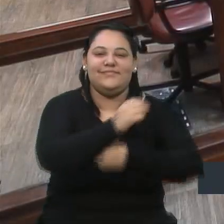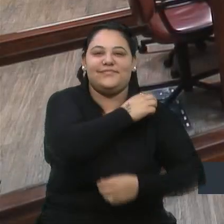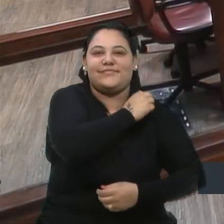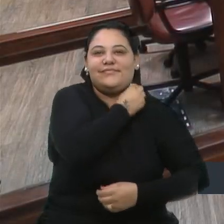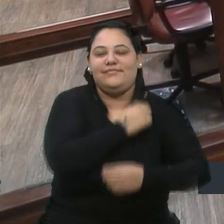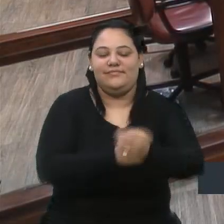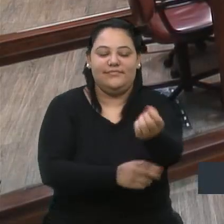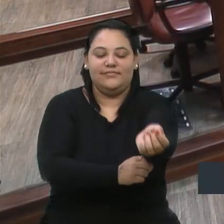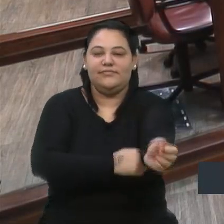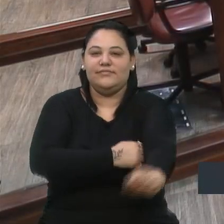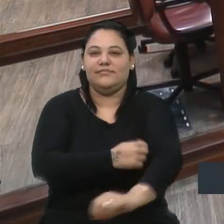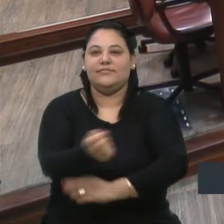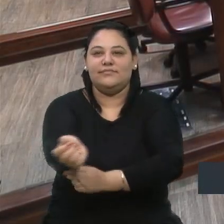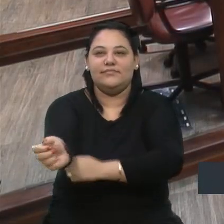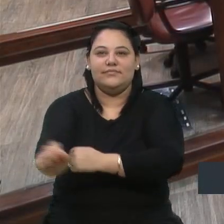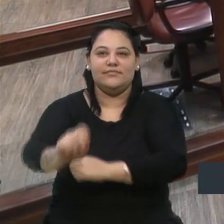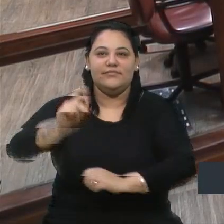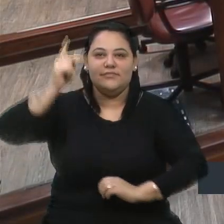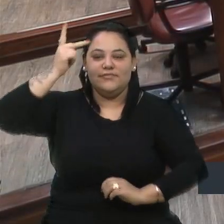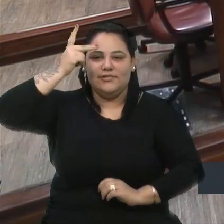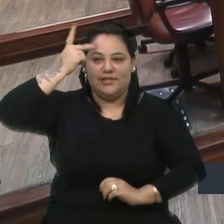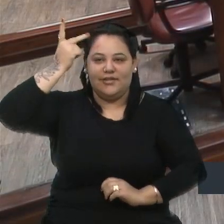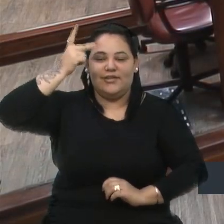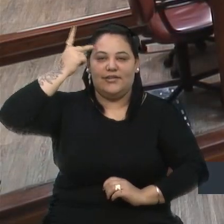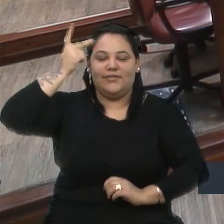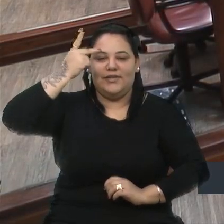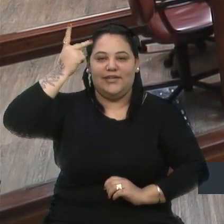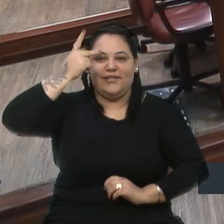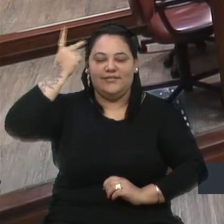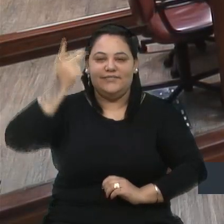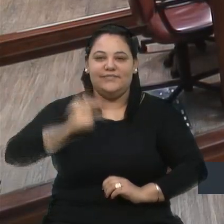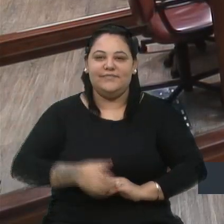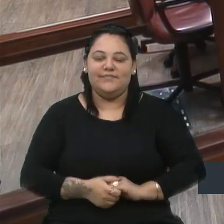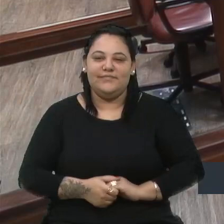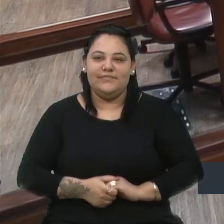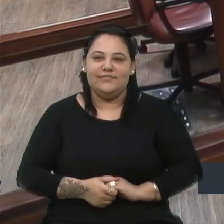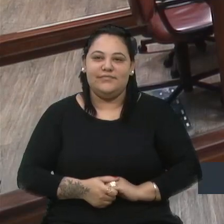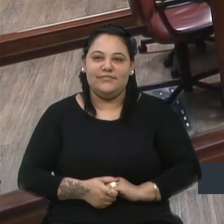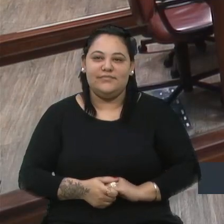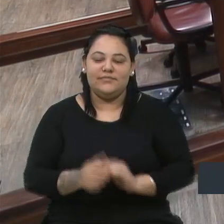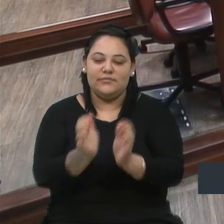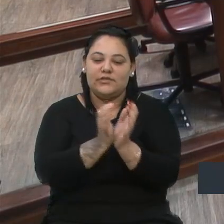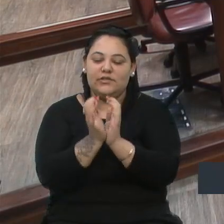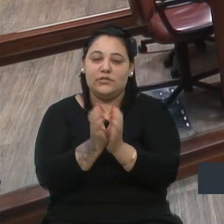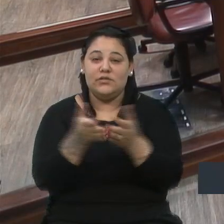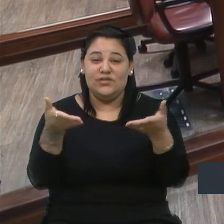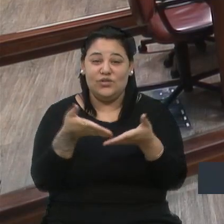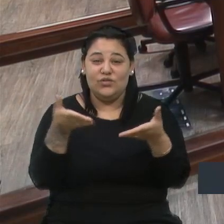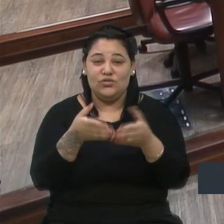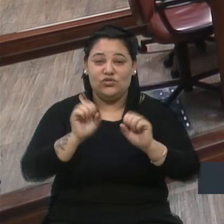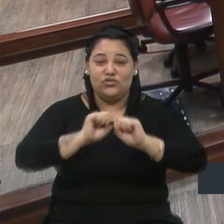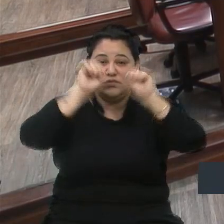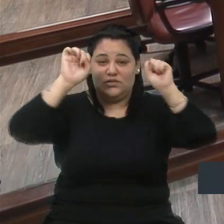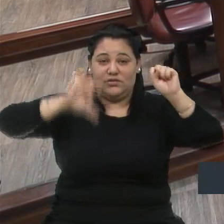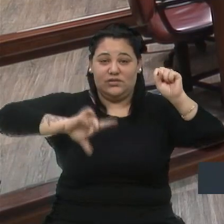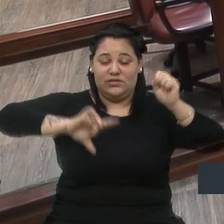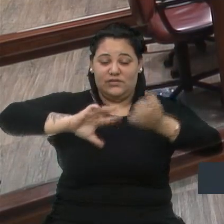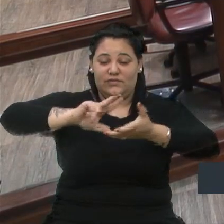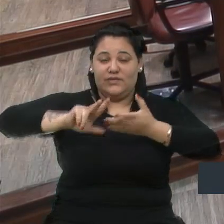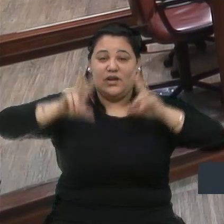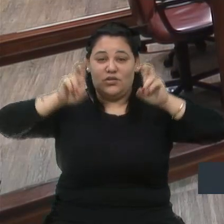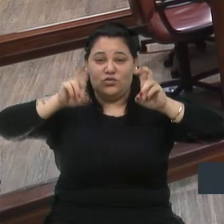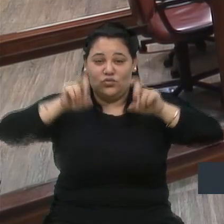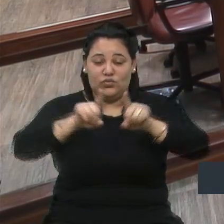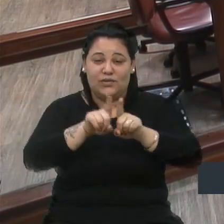Senhor presidente, colegas, hoje pela manhã eu vi vários assuntos aqui e quando o